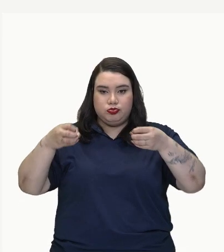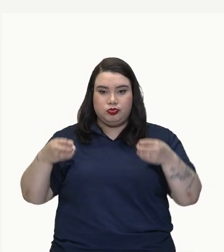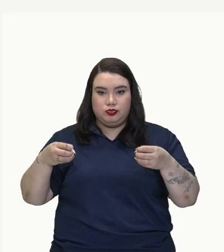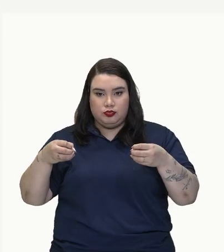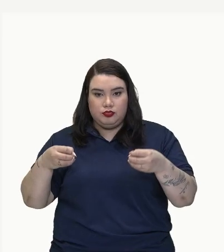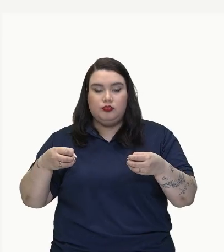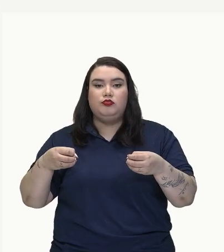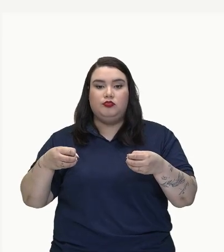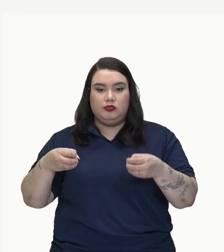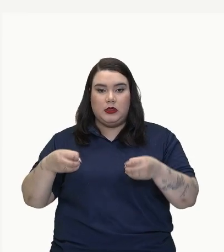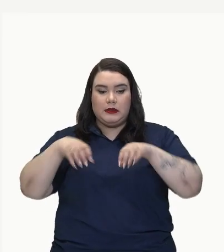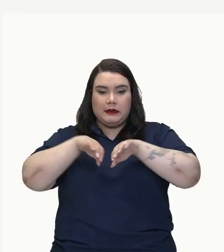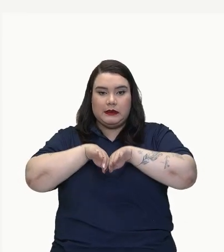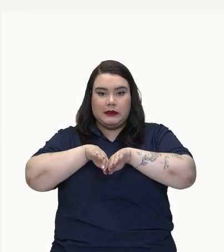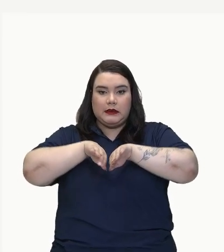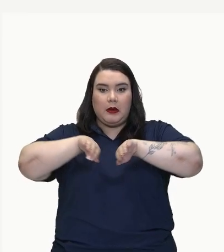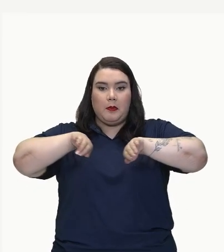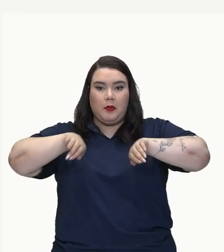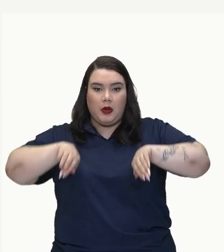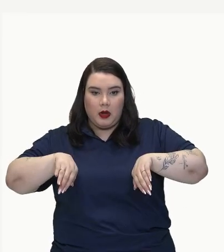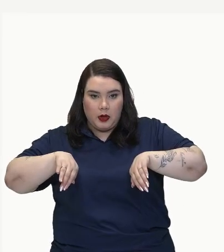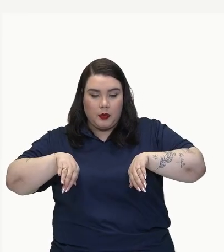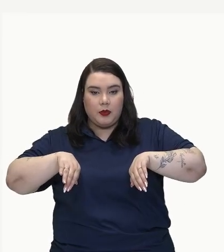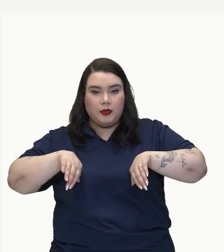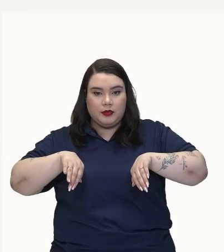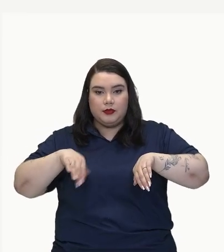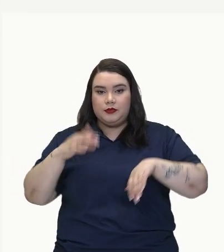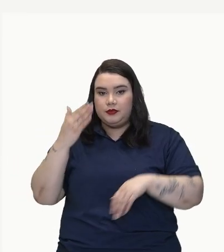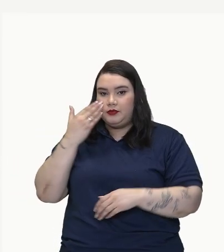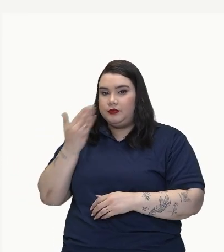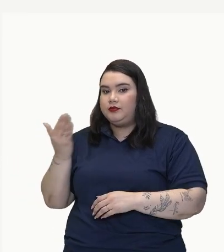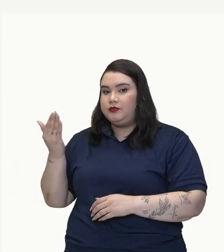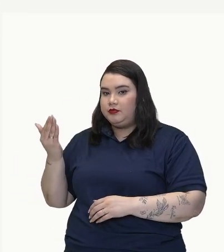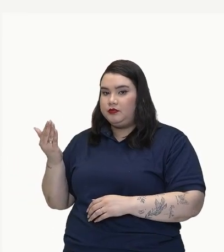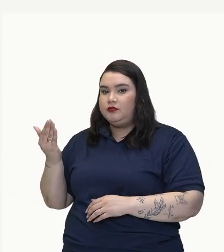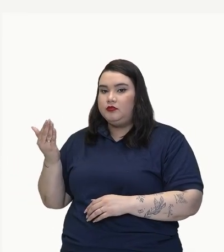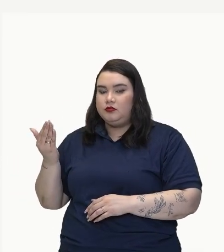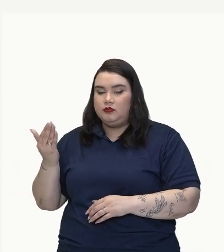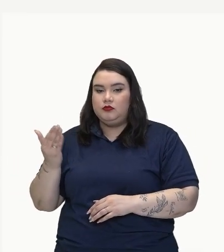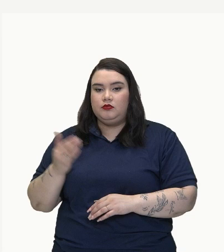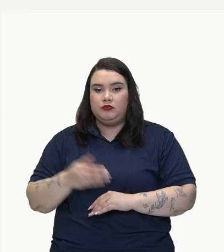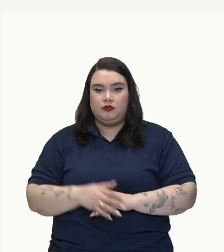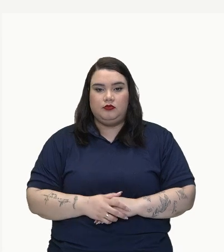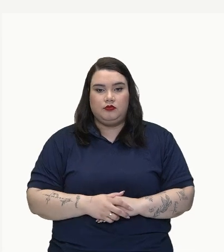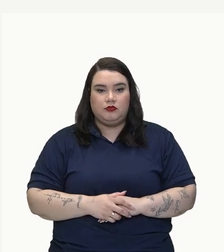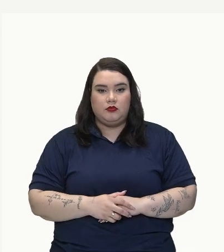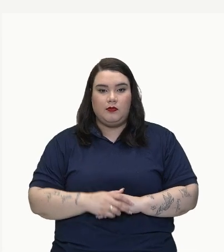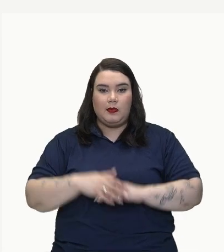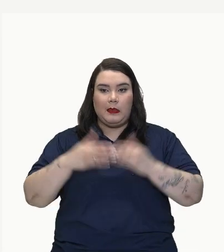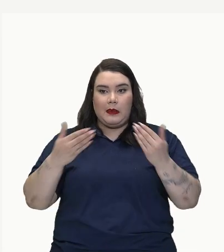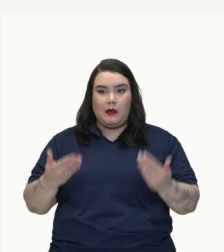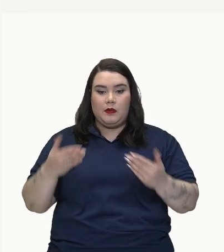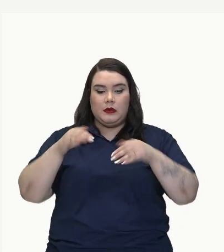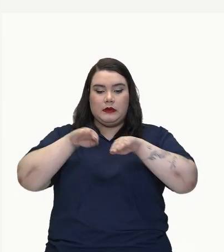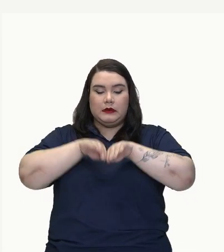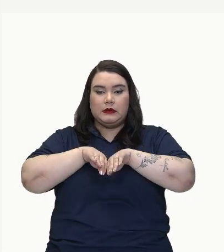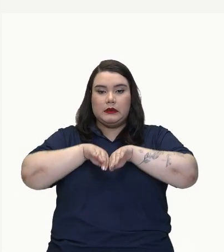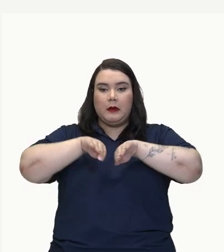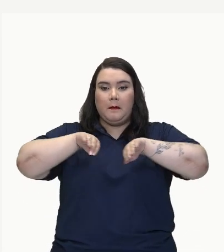inicial. Então, eu vou ter aqui, ó, essa barreira geográfica, que é um rio, separando